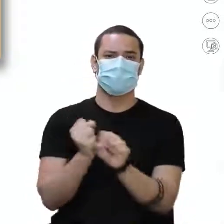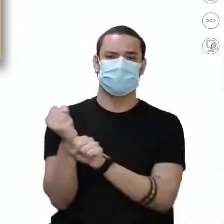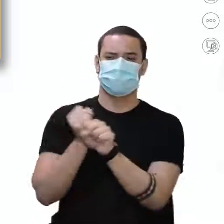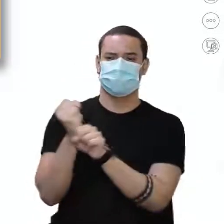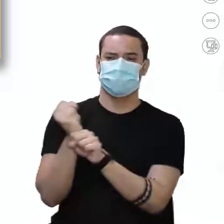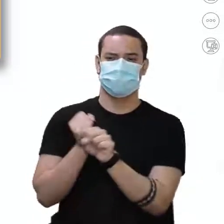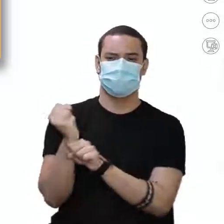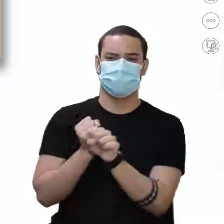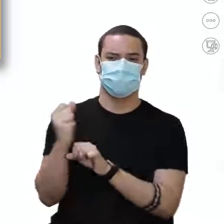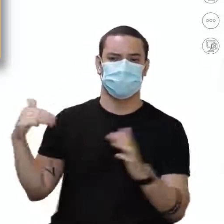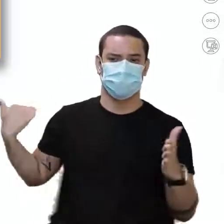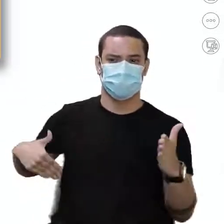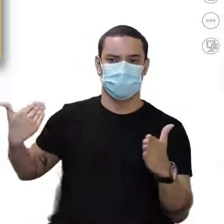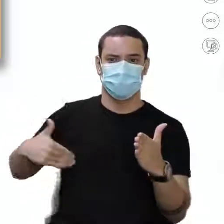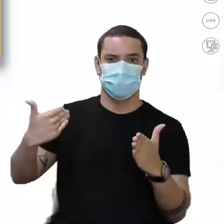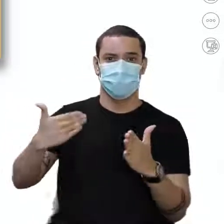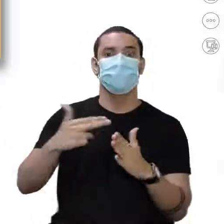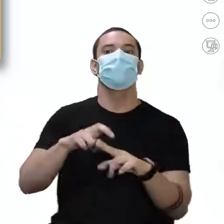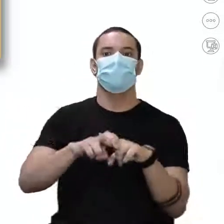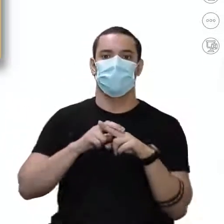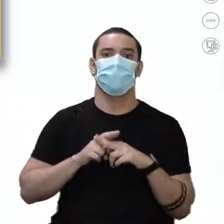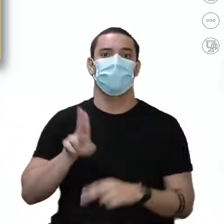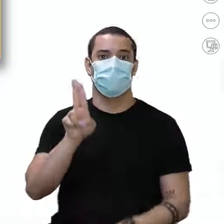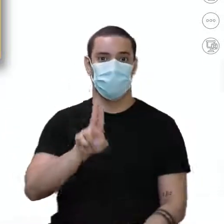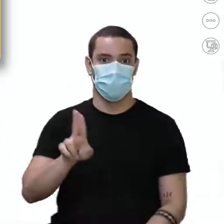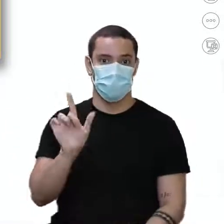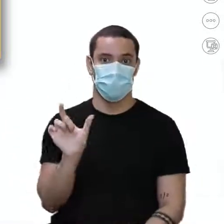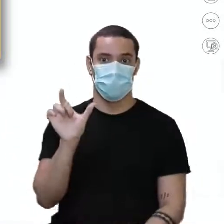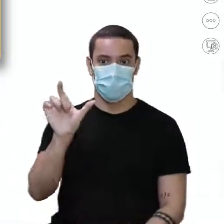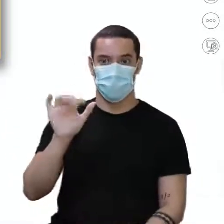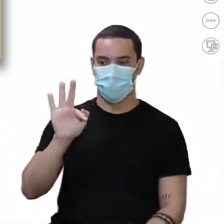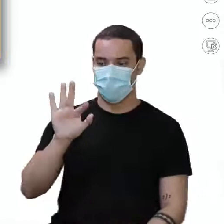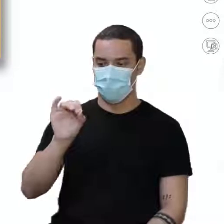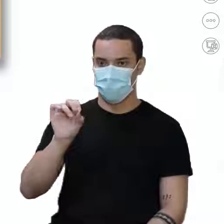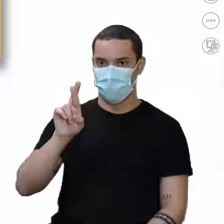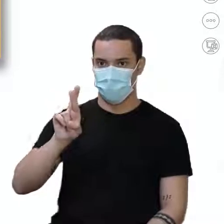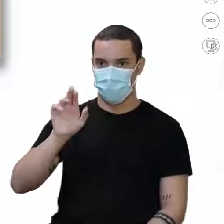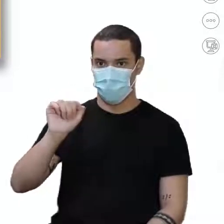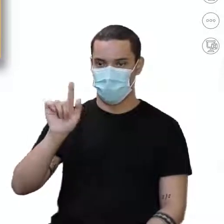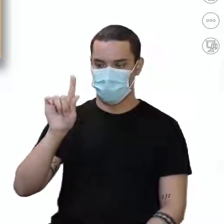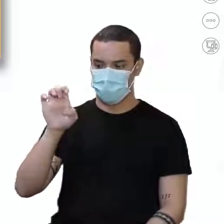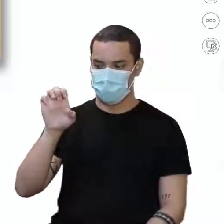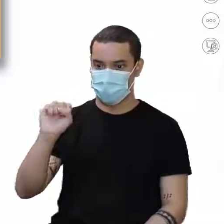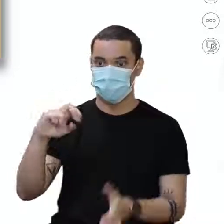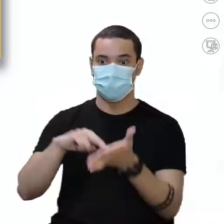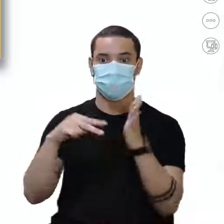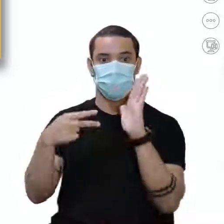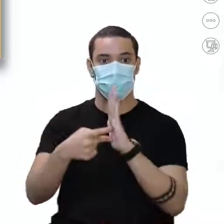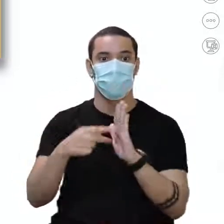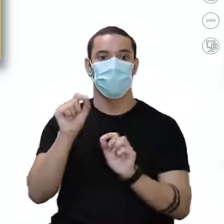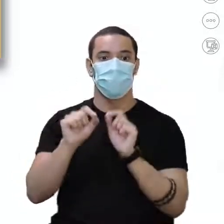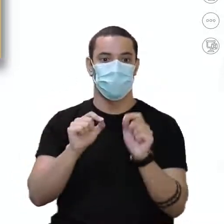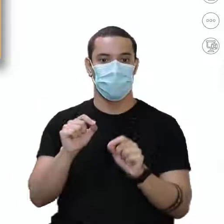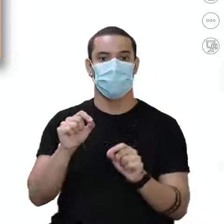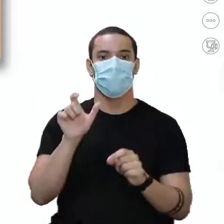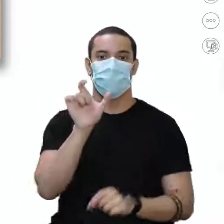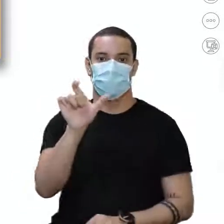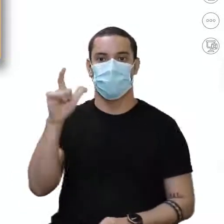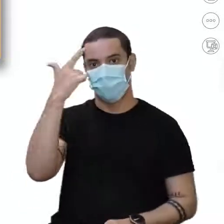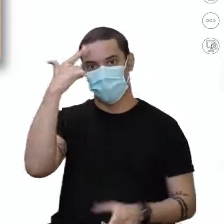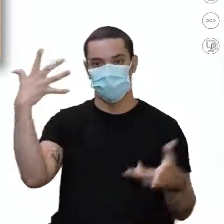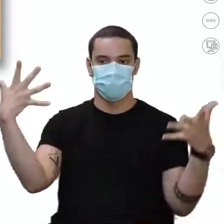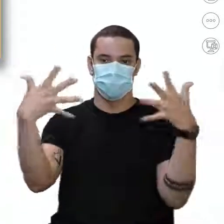for ages. Inclusive uma palavra que a gente vai ver bastante hoje, porque ela faz parte das nossas confusing words,